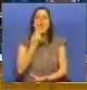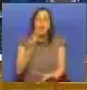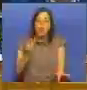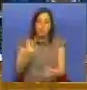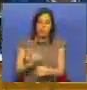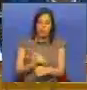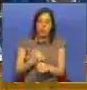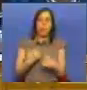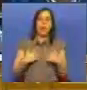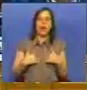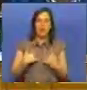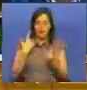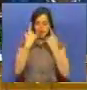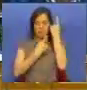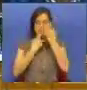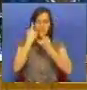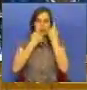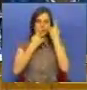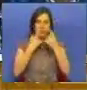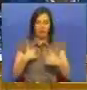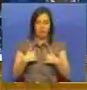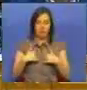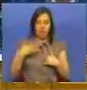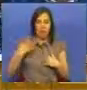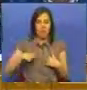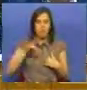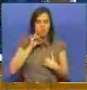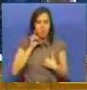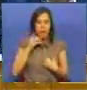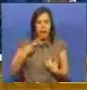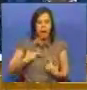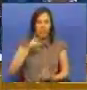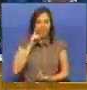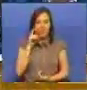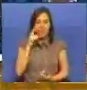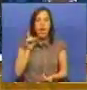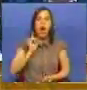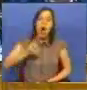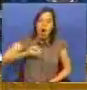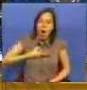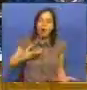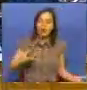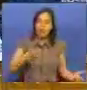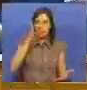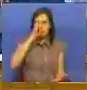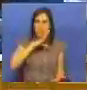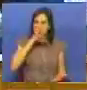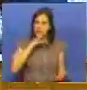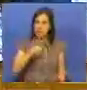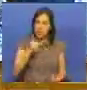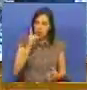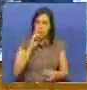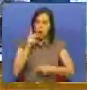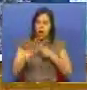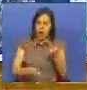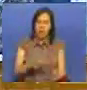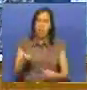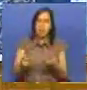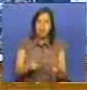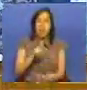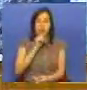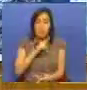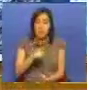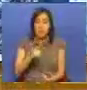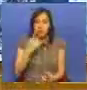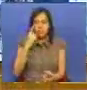trabalhador estar a pensar que está salvaguardado, que defesa pode ter, se vai ter um avaliador que pode